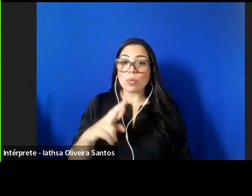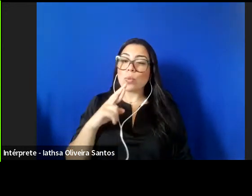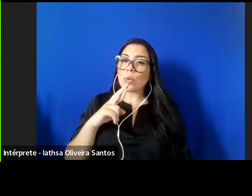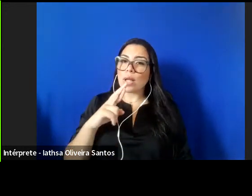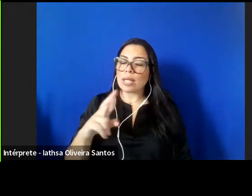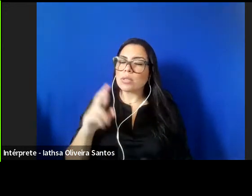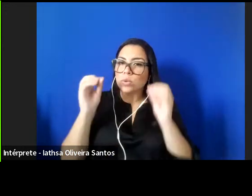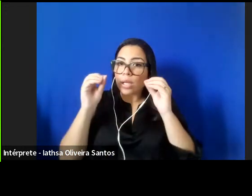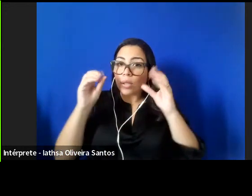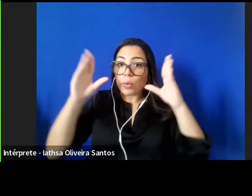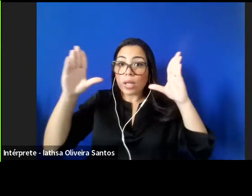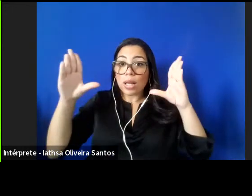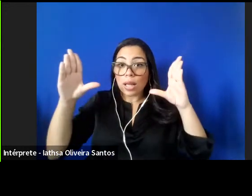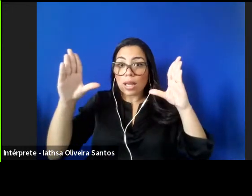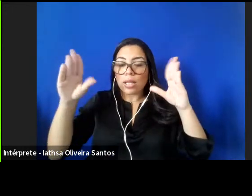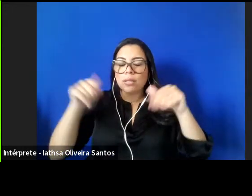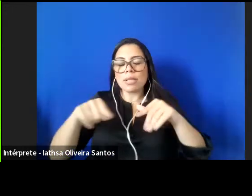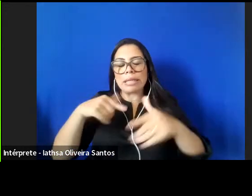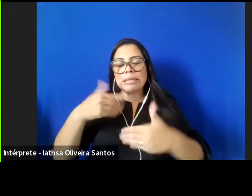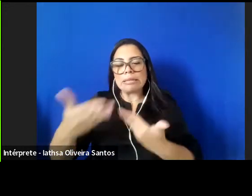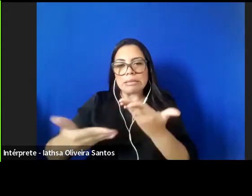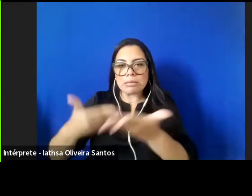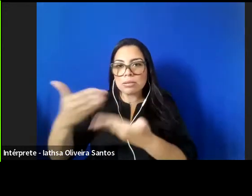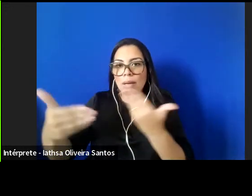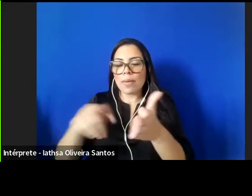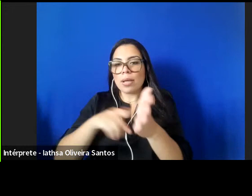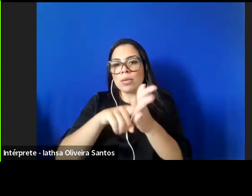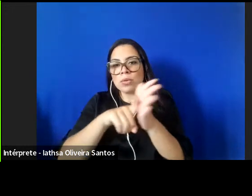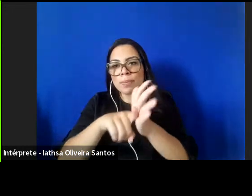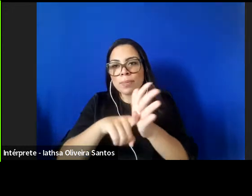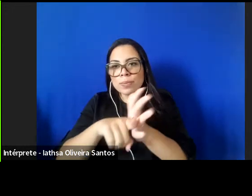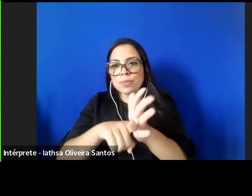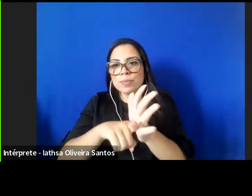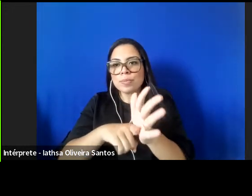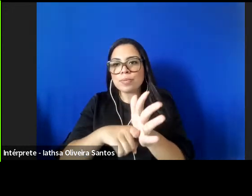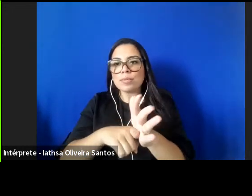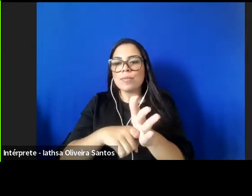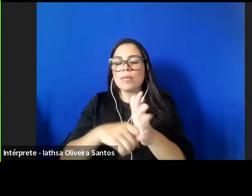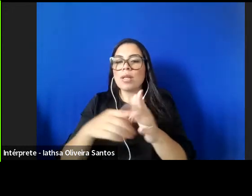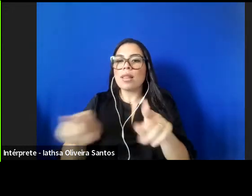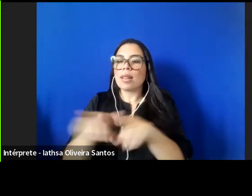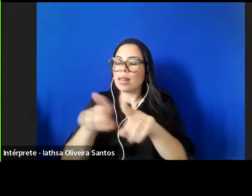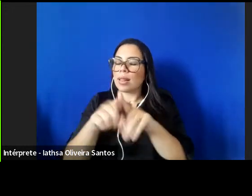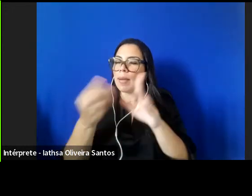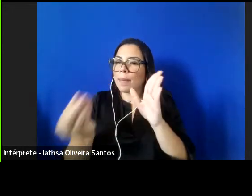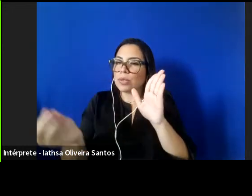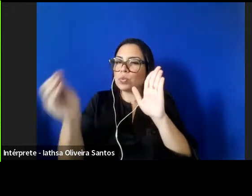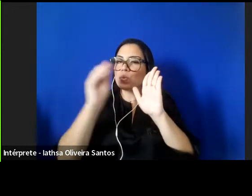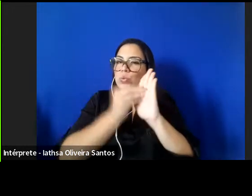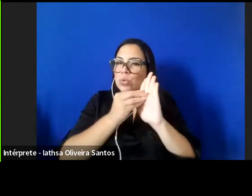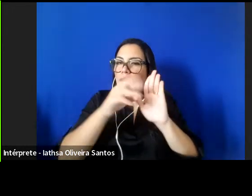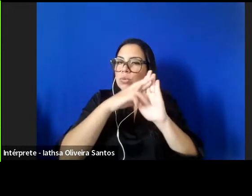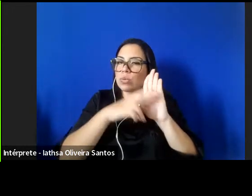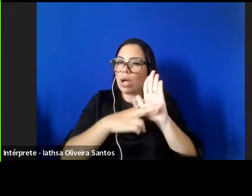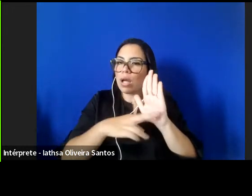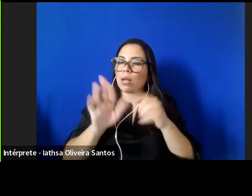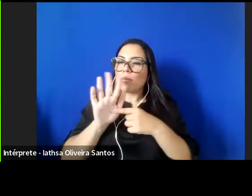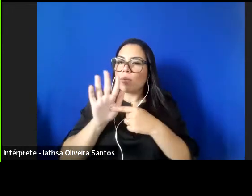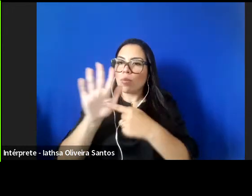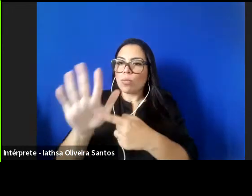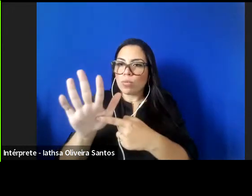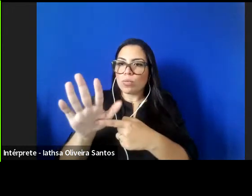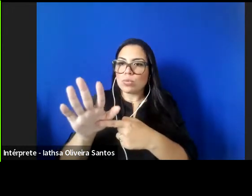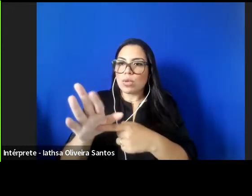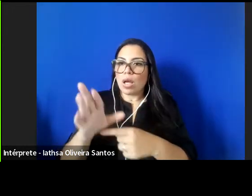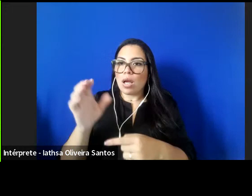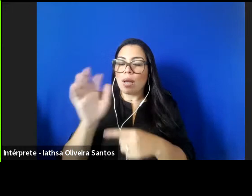efetivo desse trabalho que a gente fez e vai estar no nosso relatório. A gente fez um relatório, vai apresentar, em breve